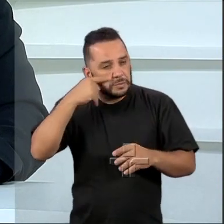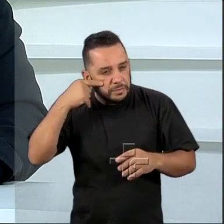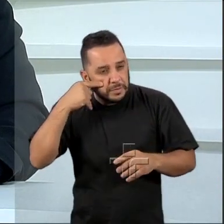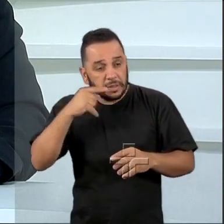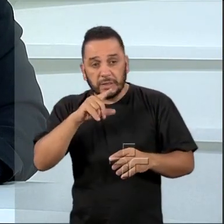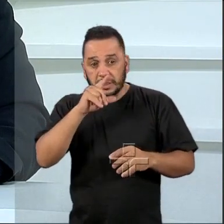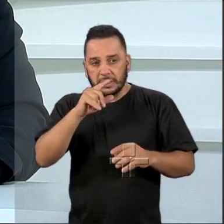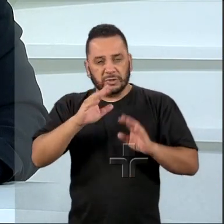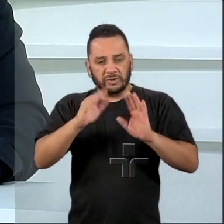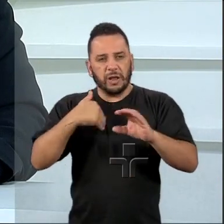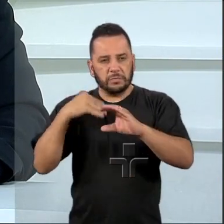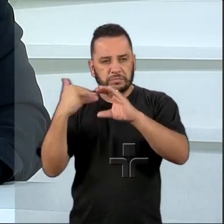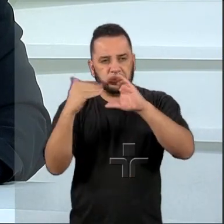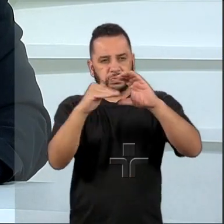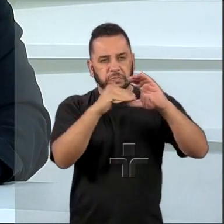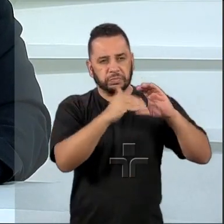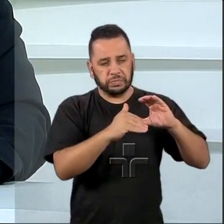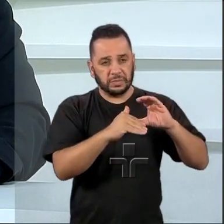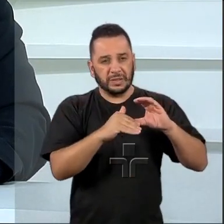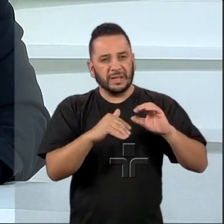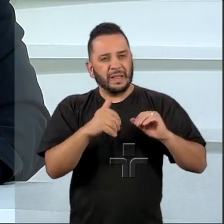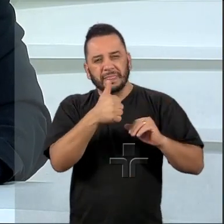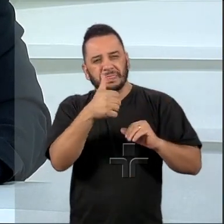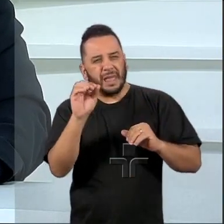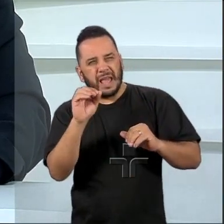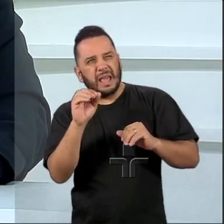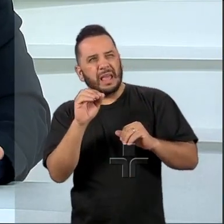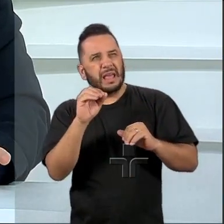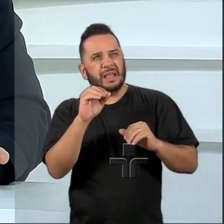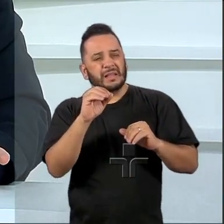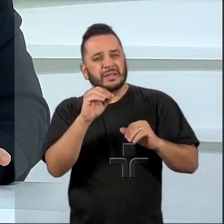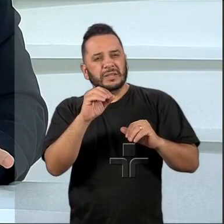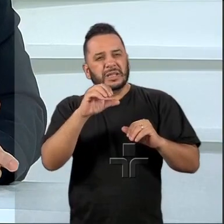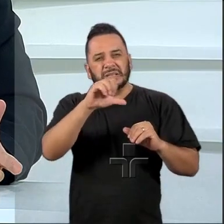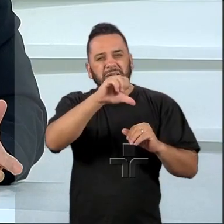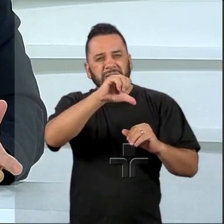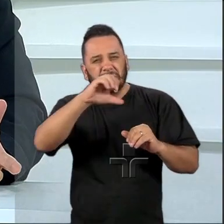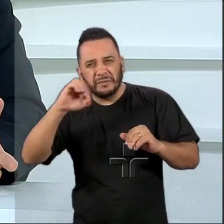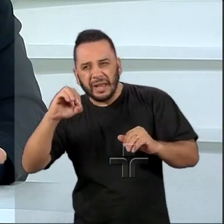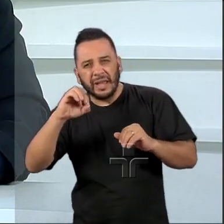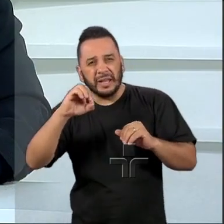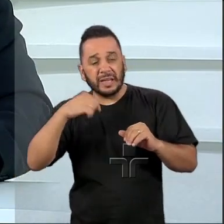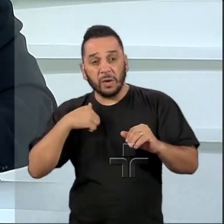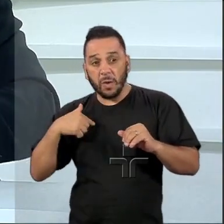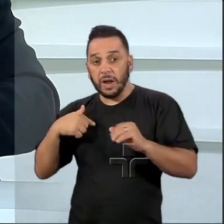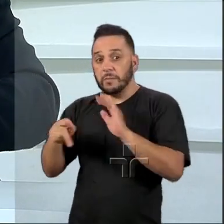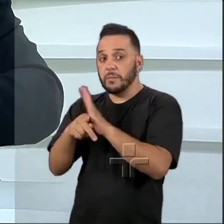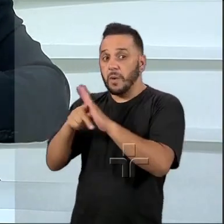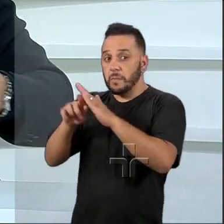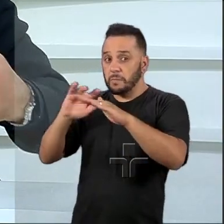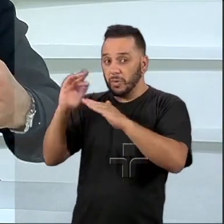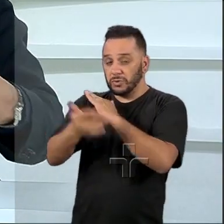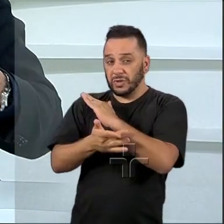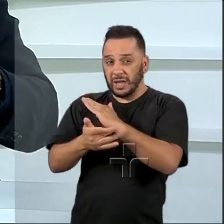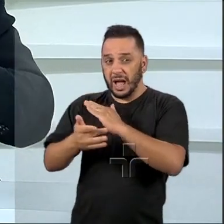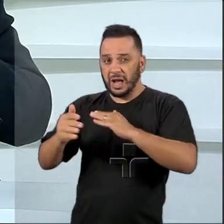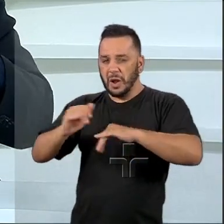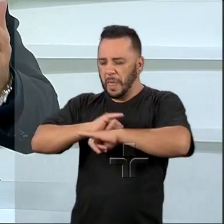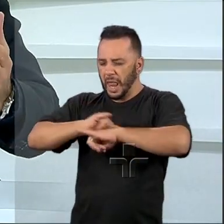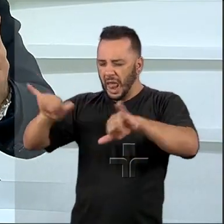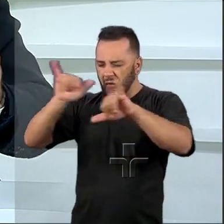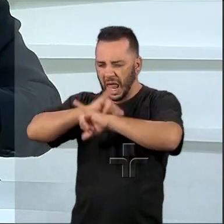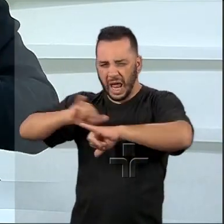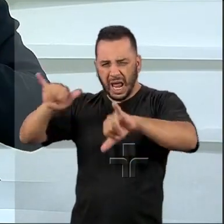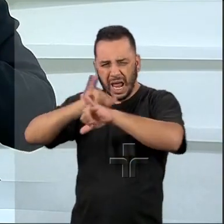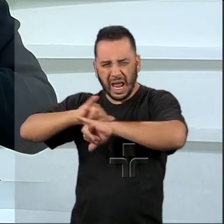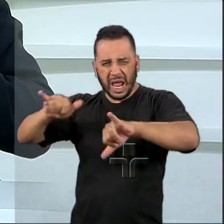do Bolsonaro são na ordem do centena de milhar. Né? Então, não adianta você ter uma rede social toda profissional, feita inclusive por